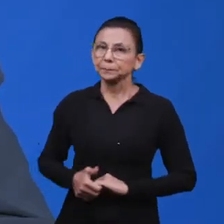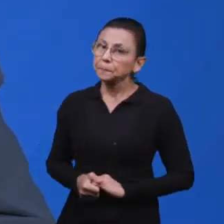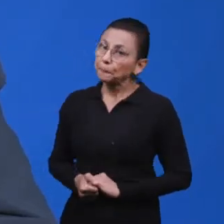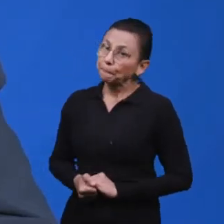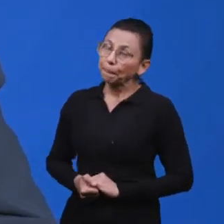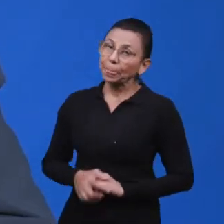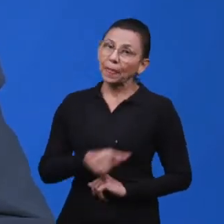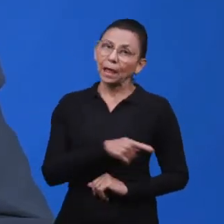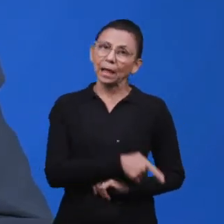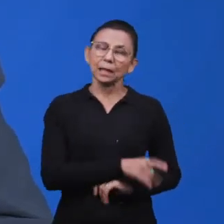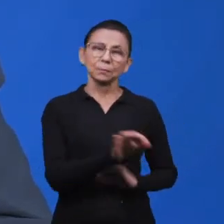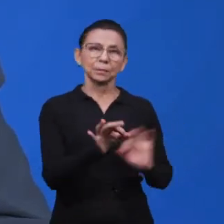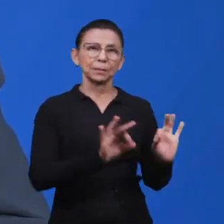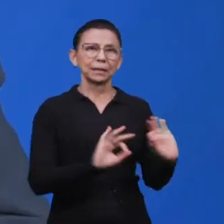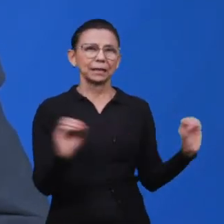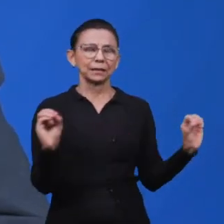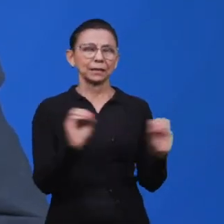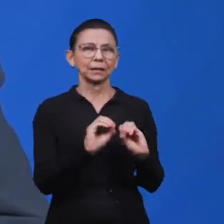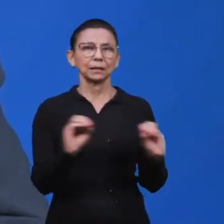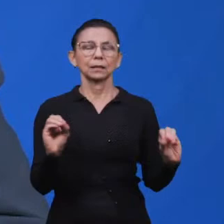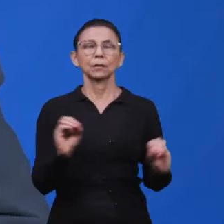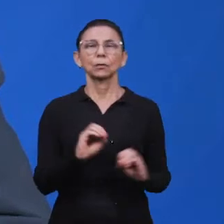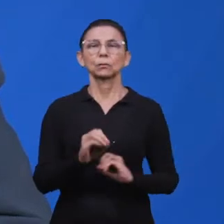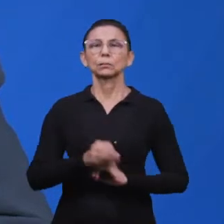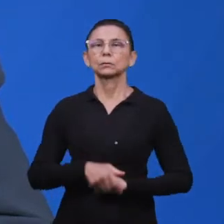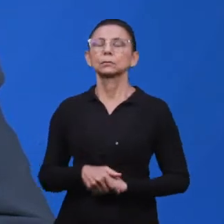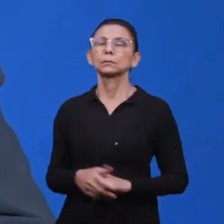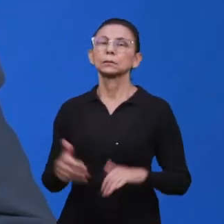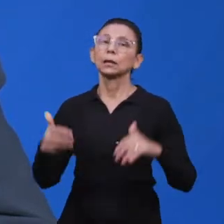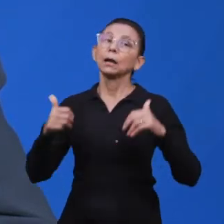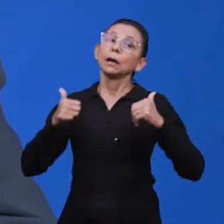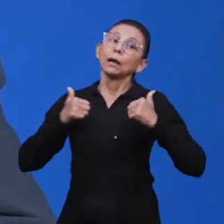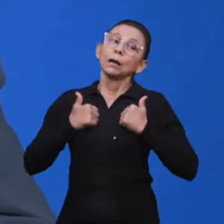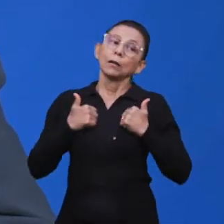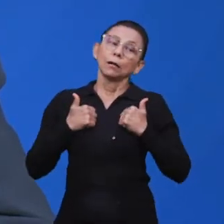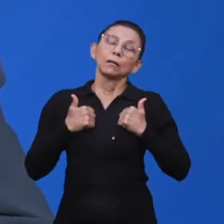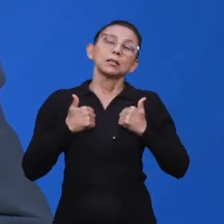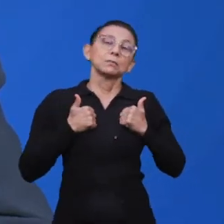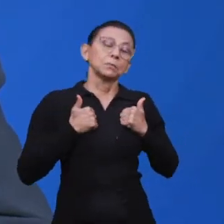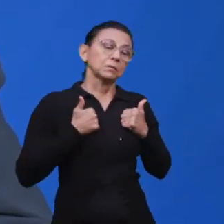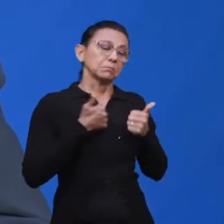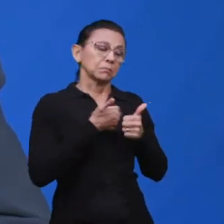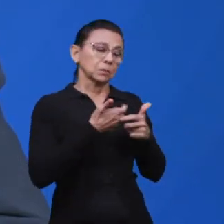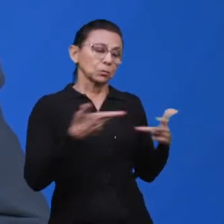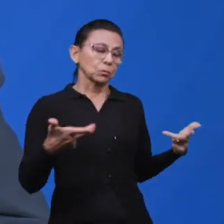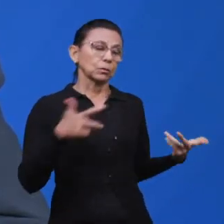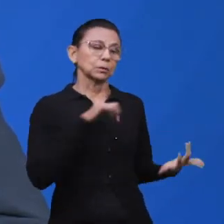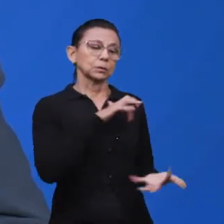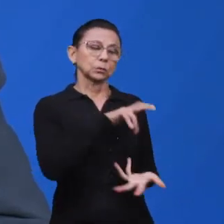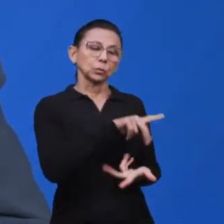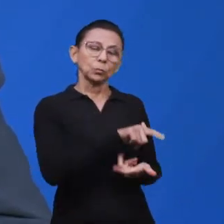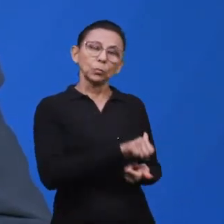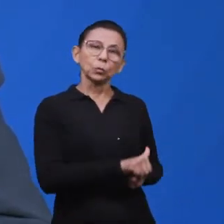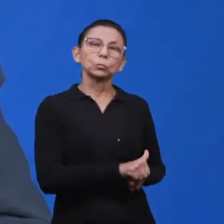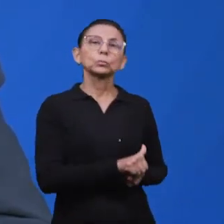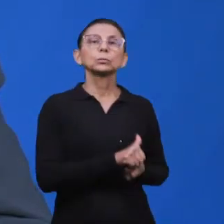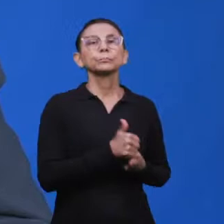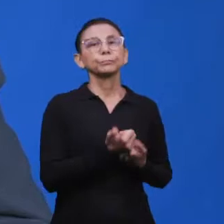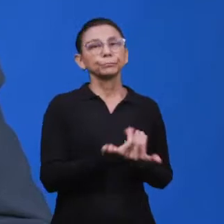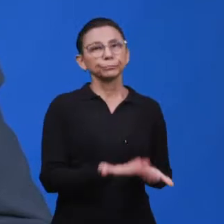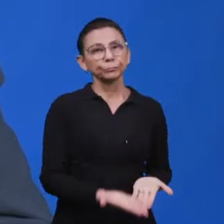está pronta para a partida, mas ela está acomodada como o mundo, né? Com o mundo com o